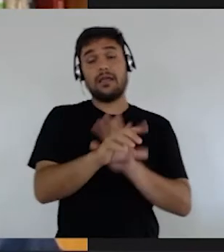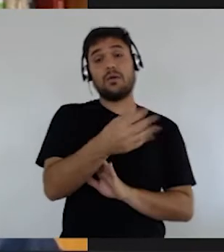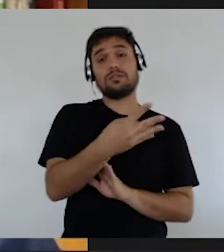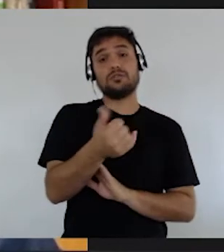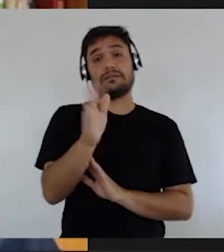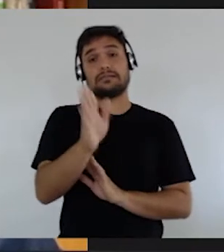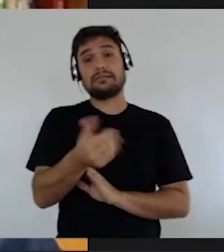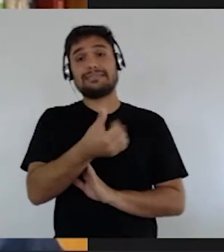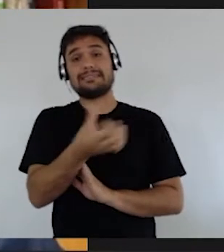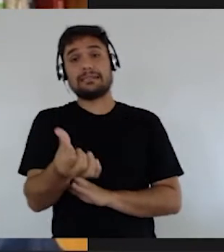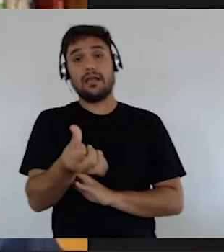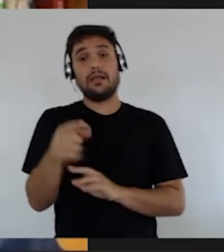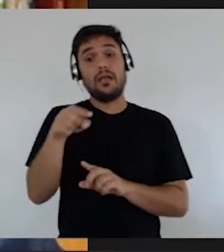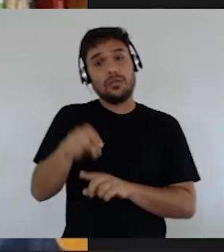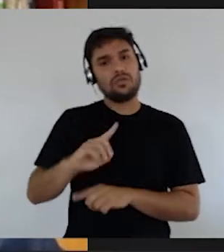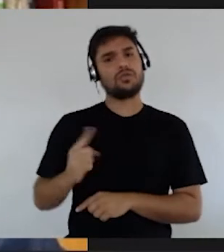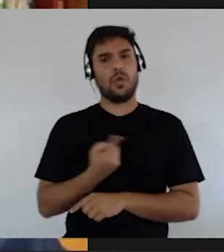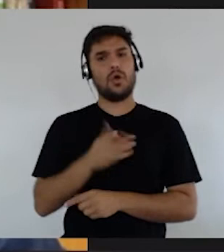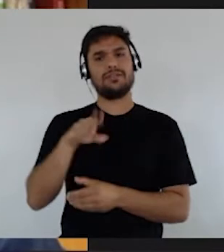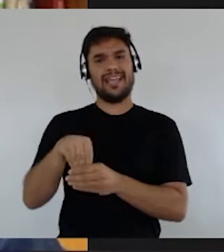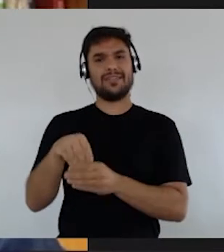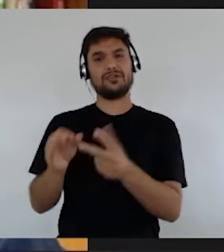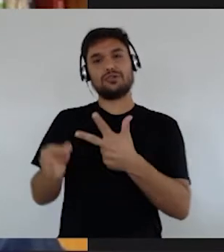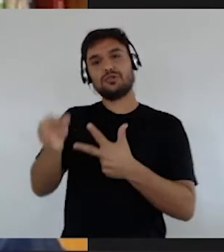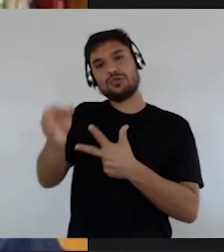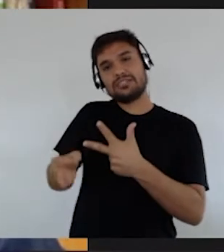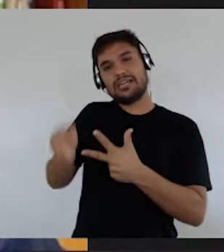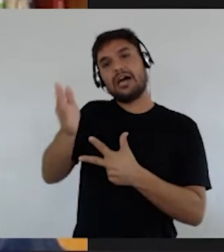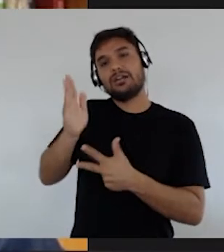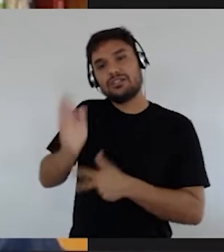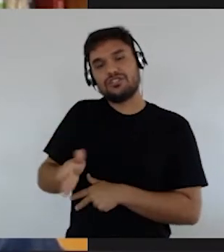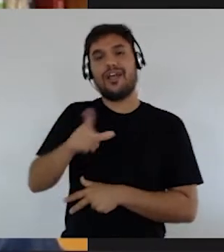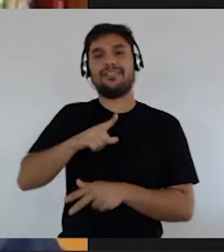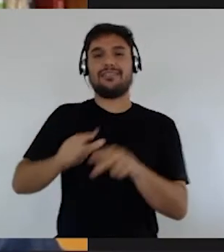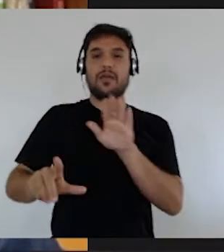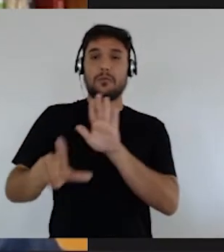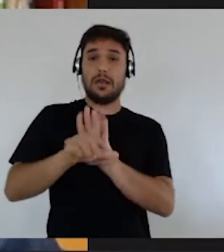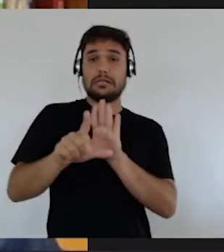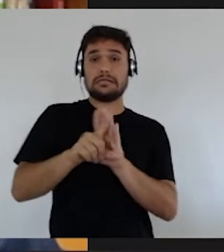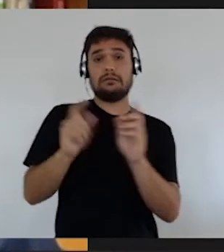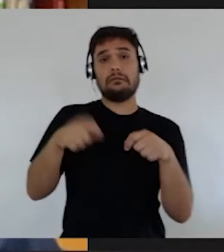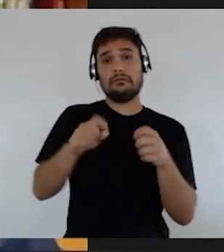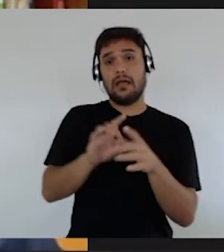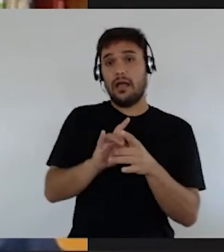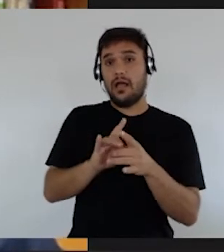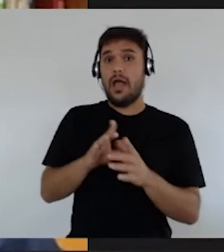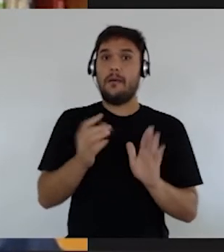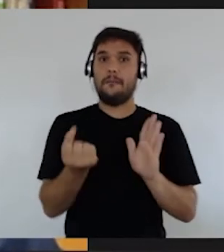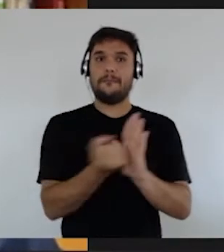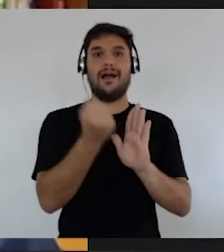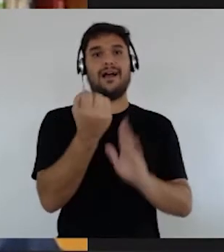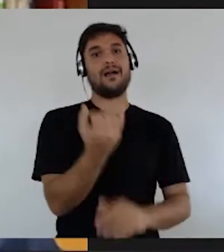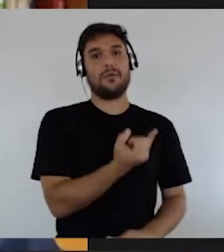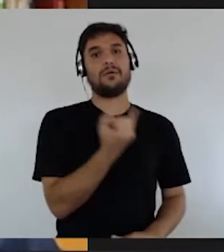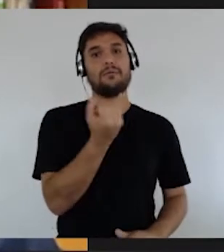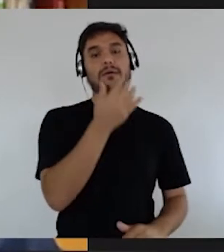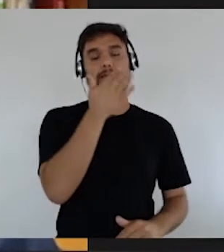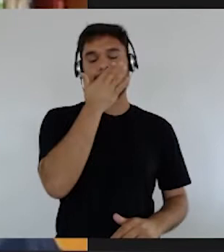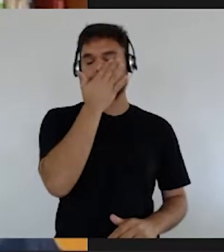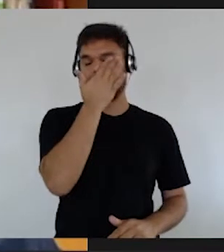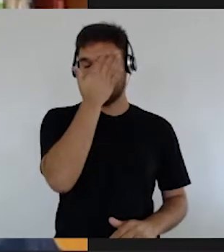de 2006, nós temos uma legislação que é considerada um marco importante